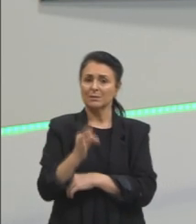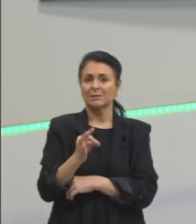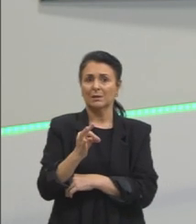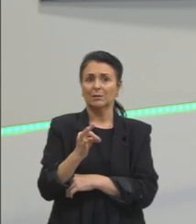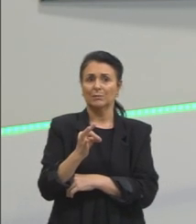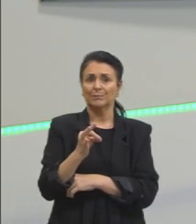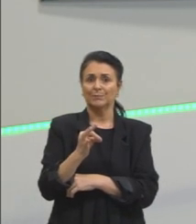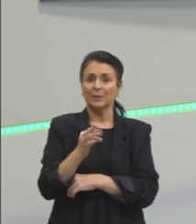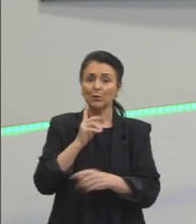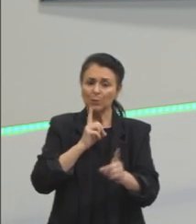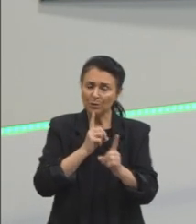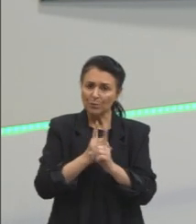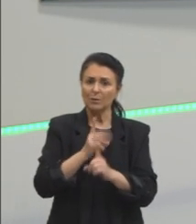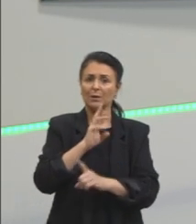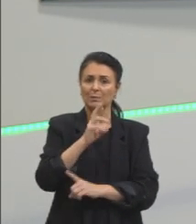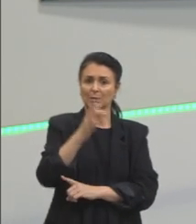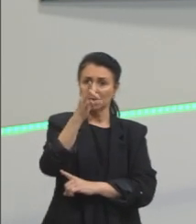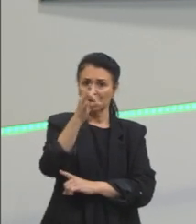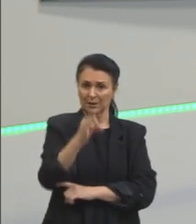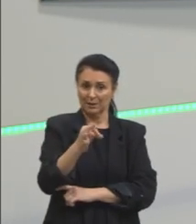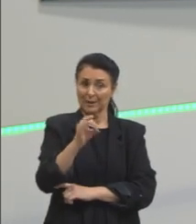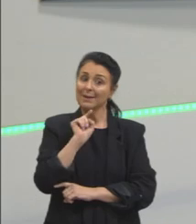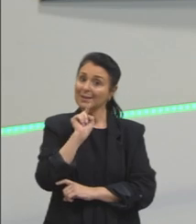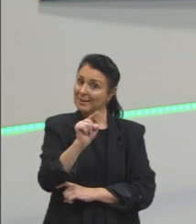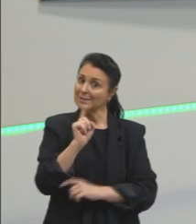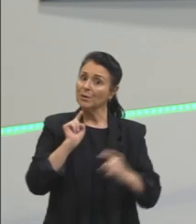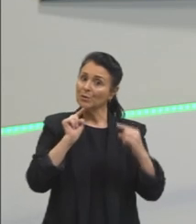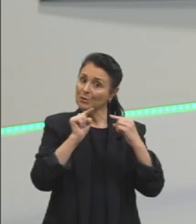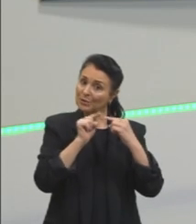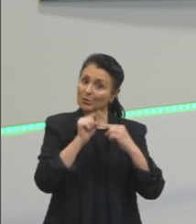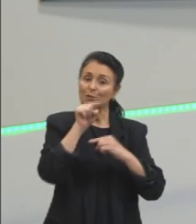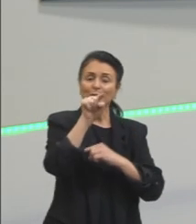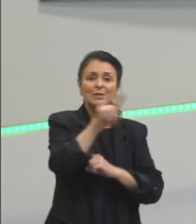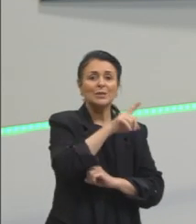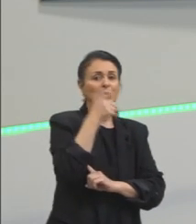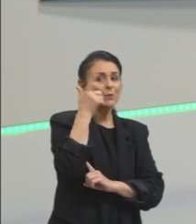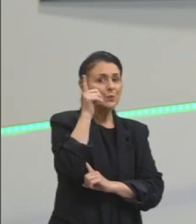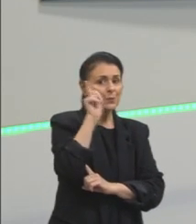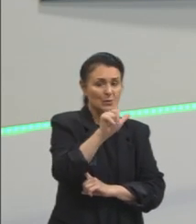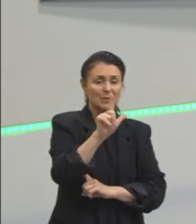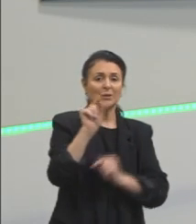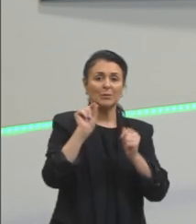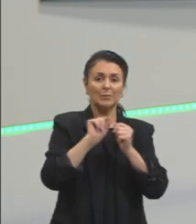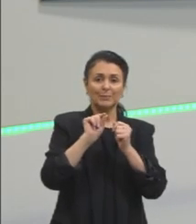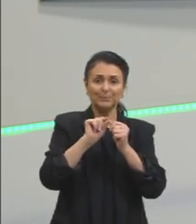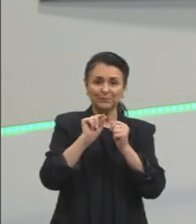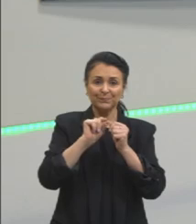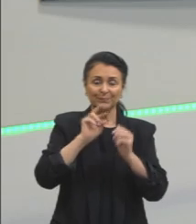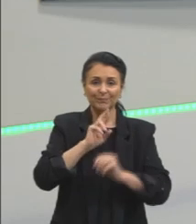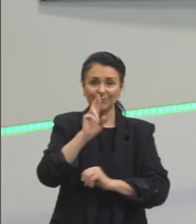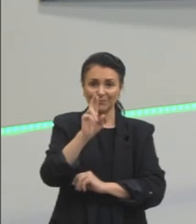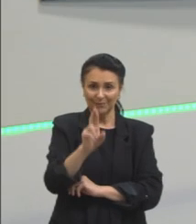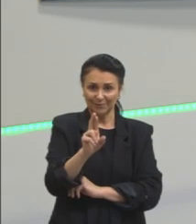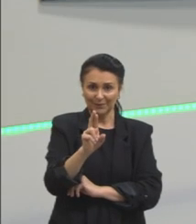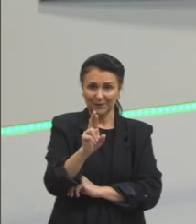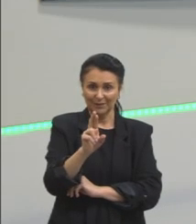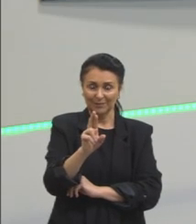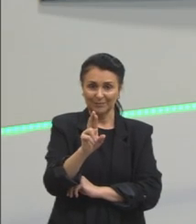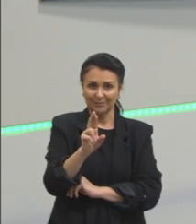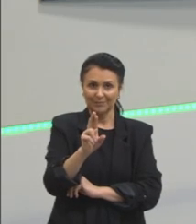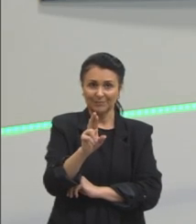chega na resolução correta né aí seu objetivo que vocês consigam ter que instrumentalizem para chegar na resolução de forma